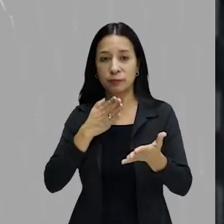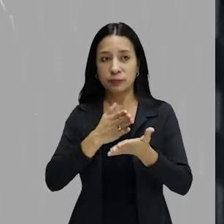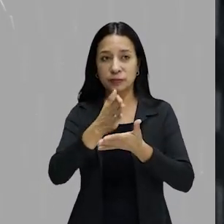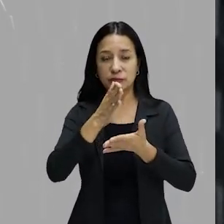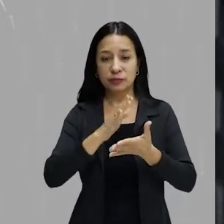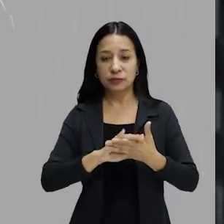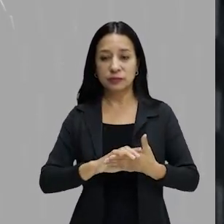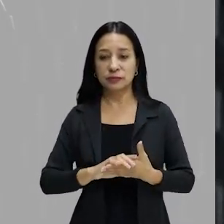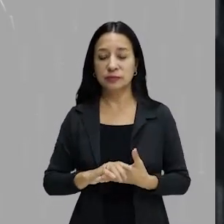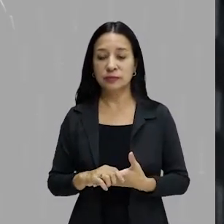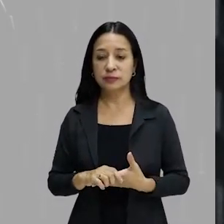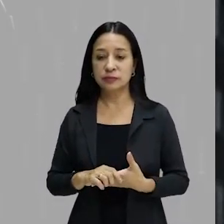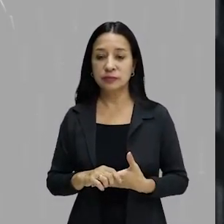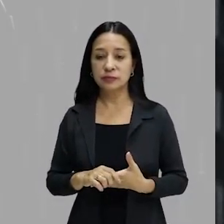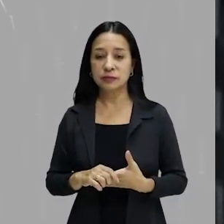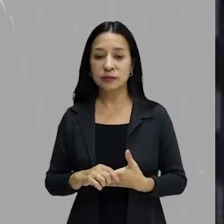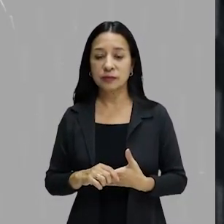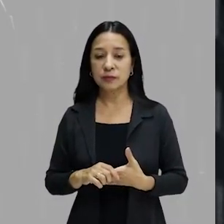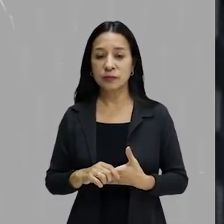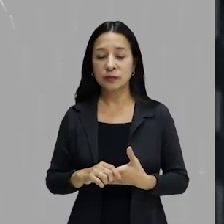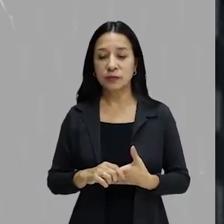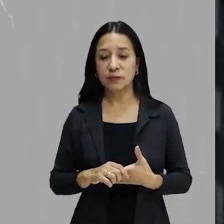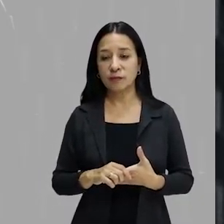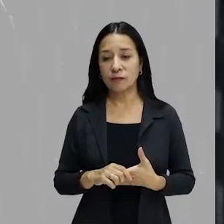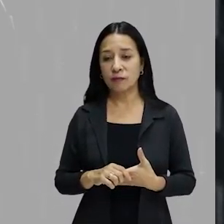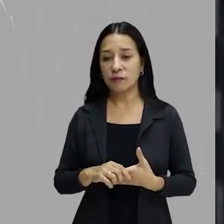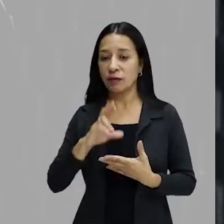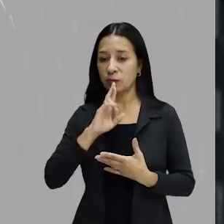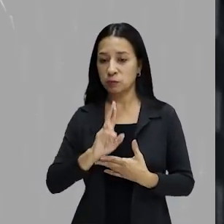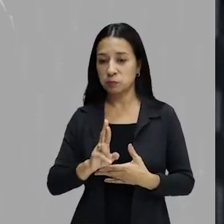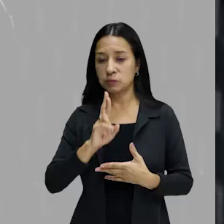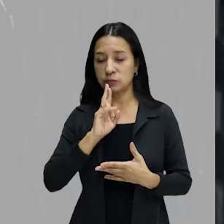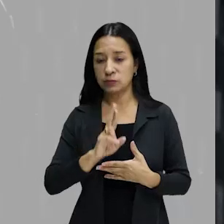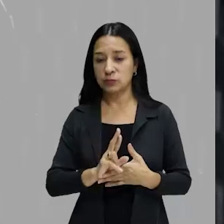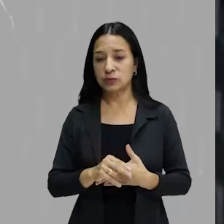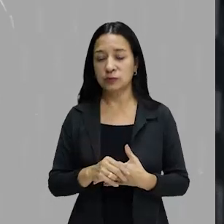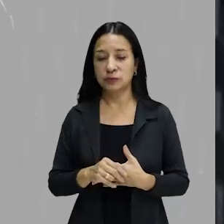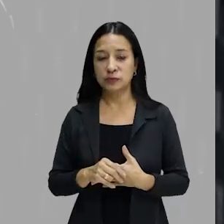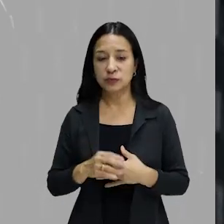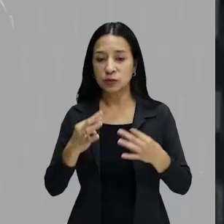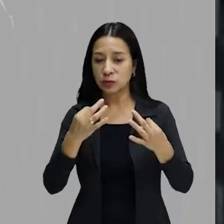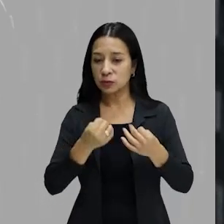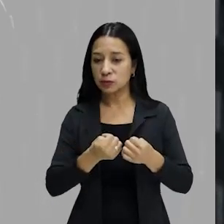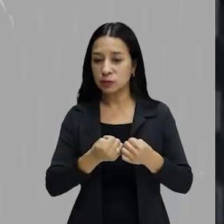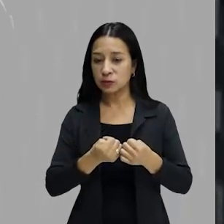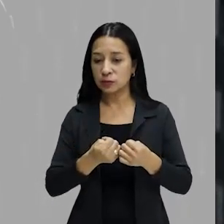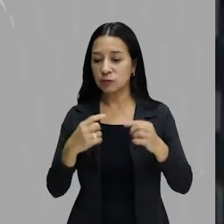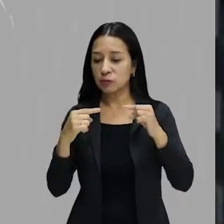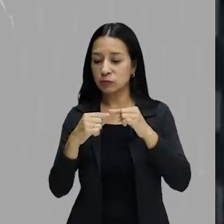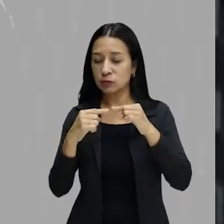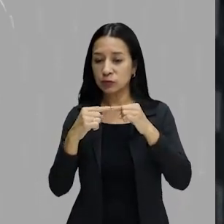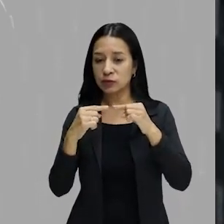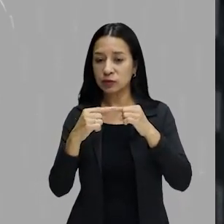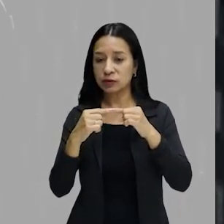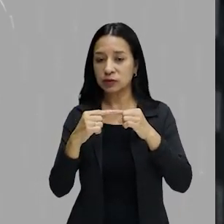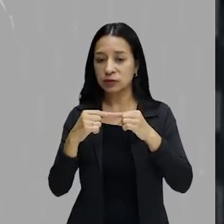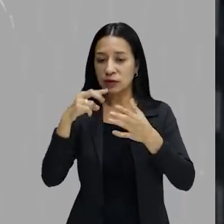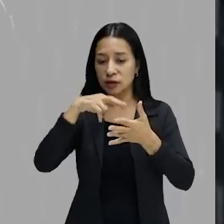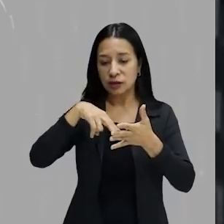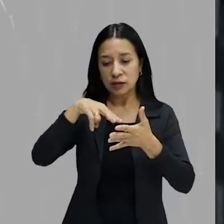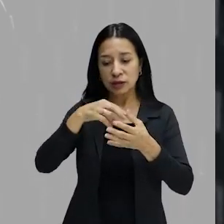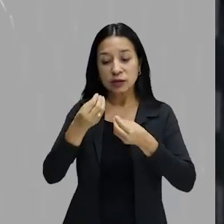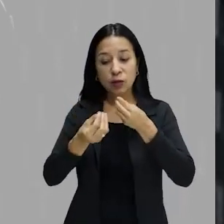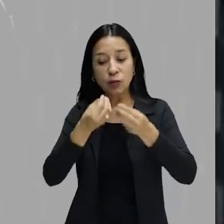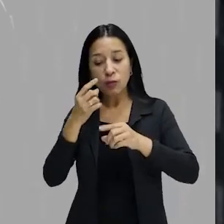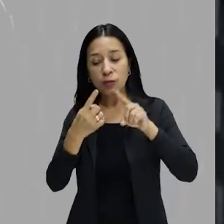de acordo com a moda. Então, consequência. Você vai fazer as coisas de acordo com outra. Ele dança conforme a